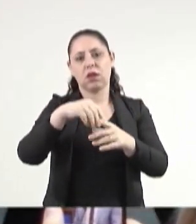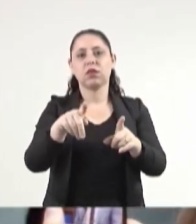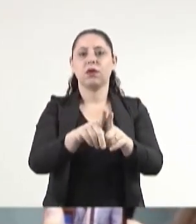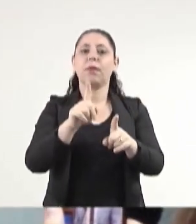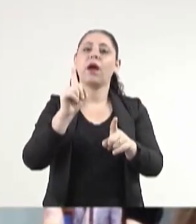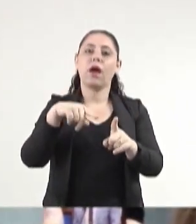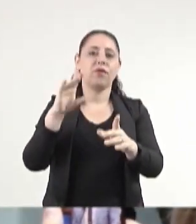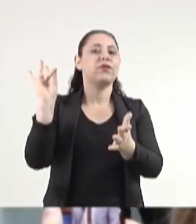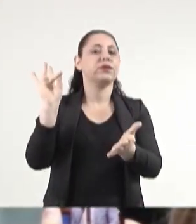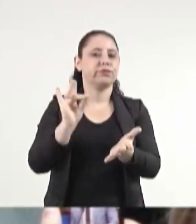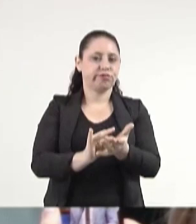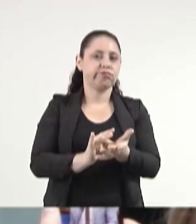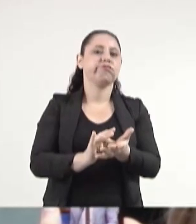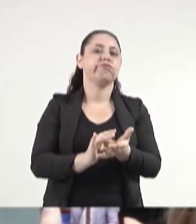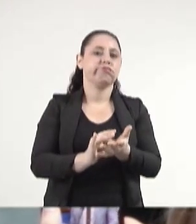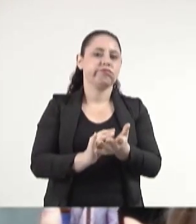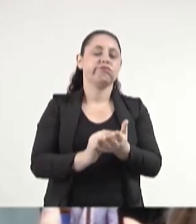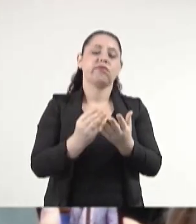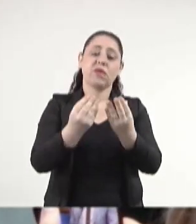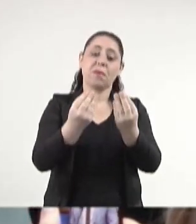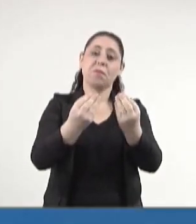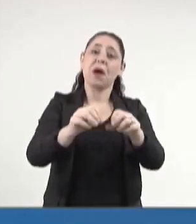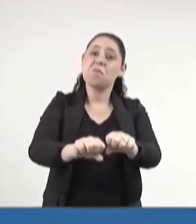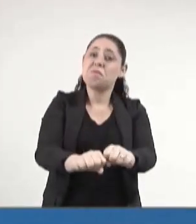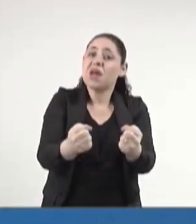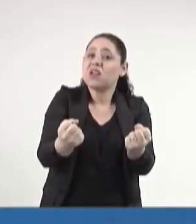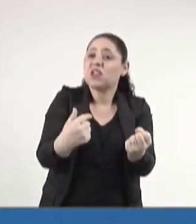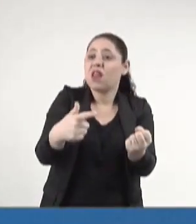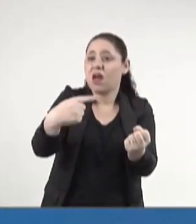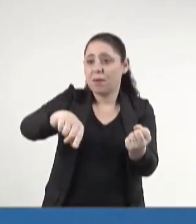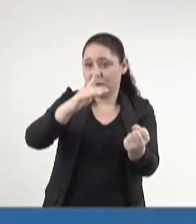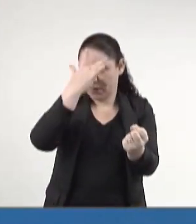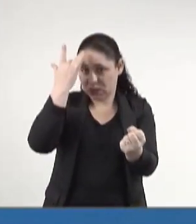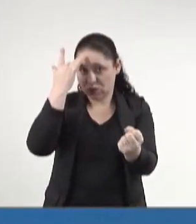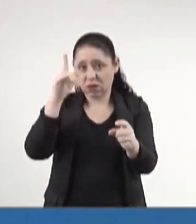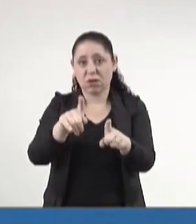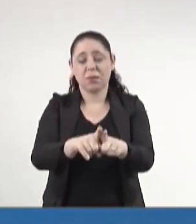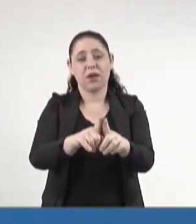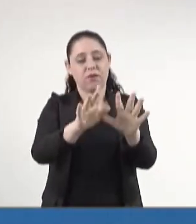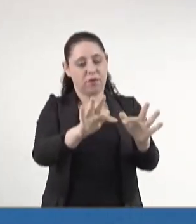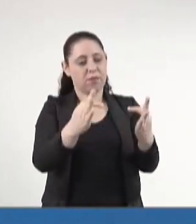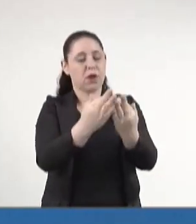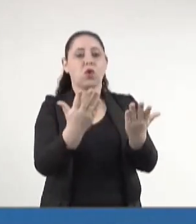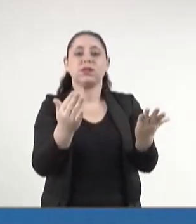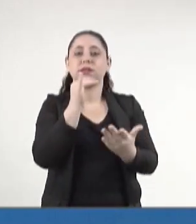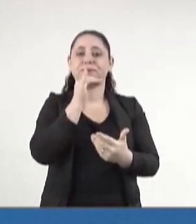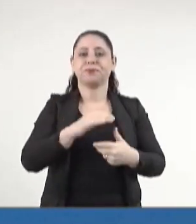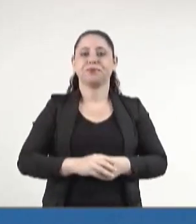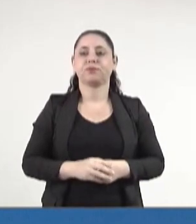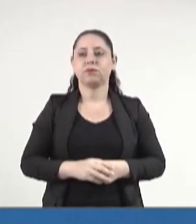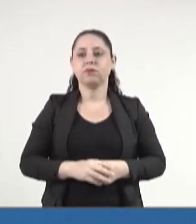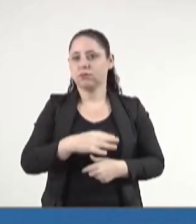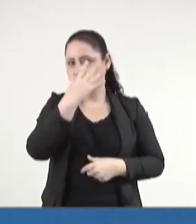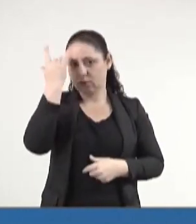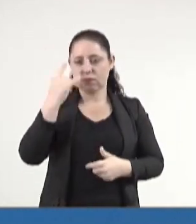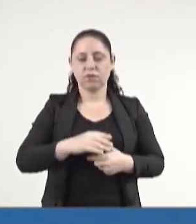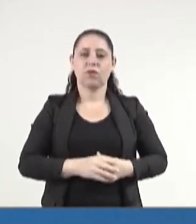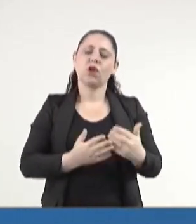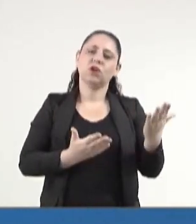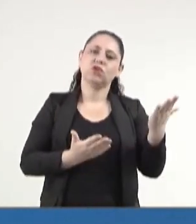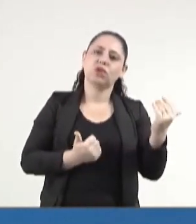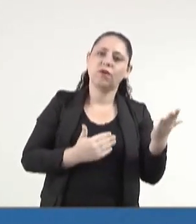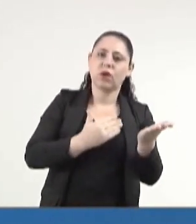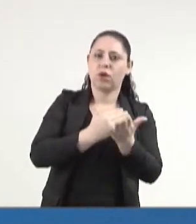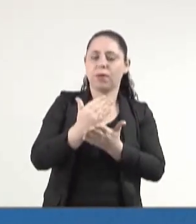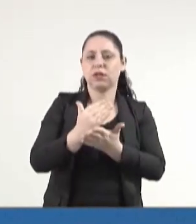estado, já é uma realidade que afeta muitas pessoas e suas famílias. O problema se instala quando os indivíduos, principalmente